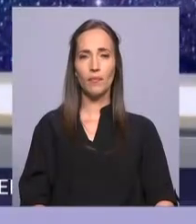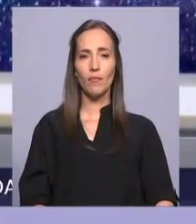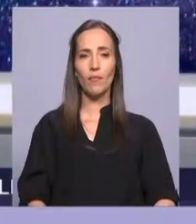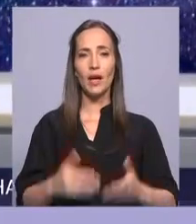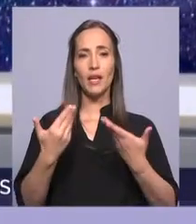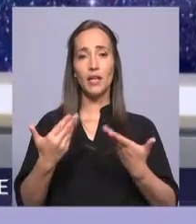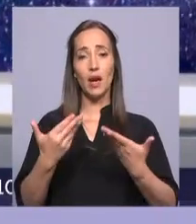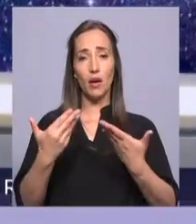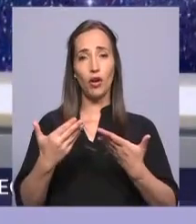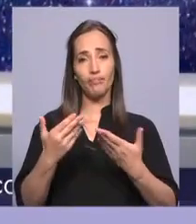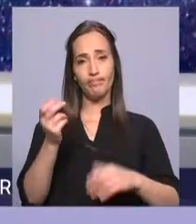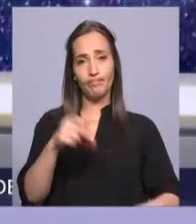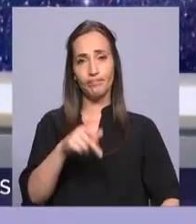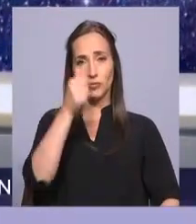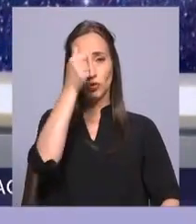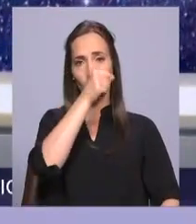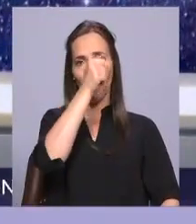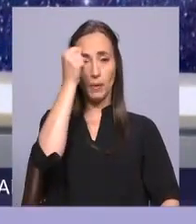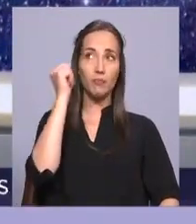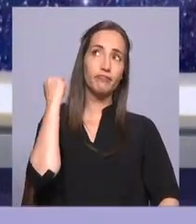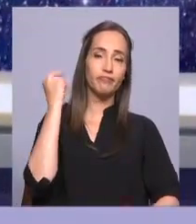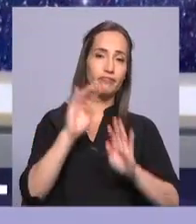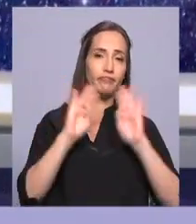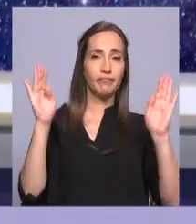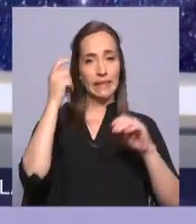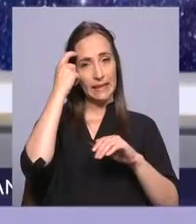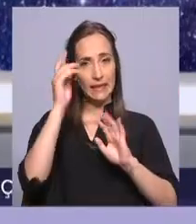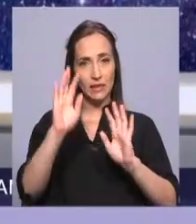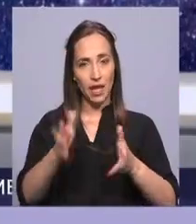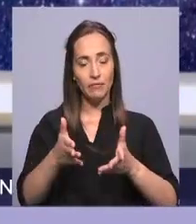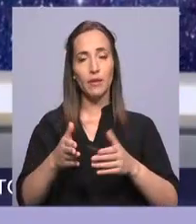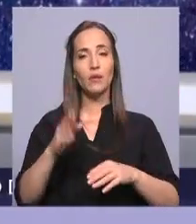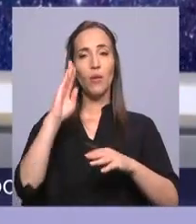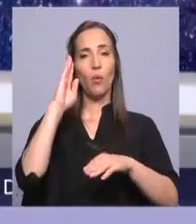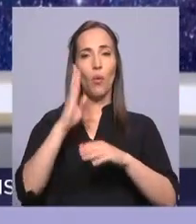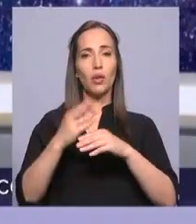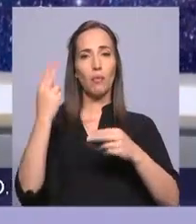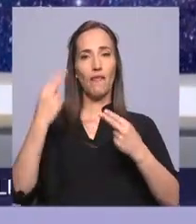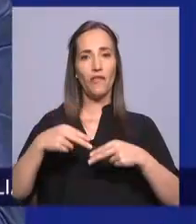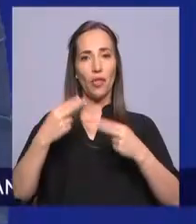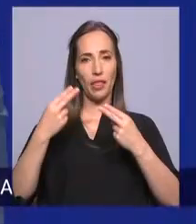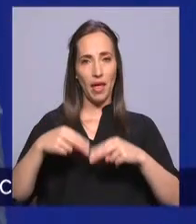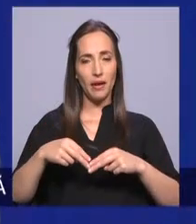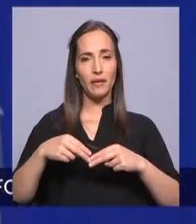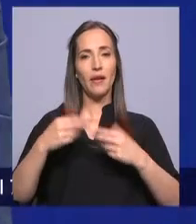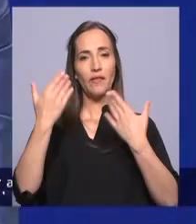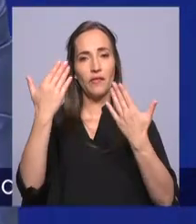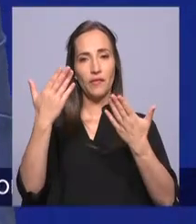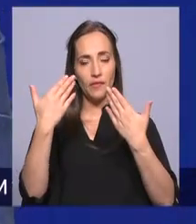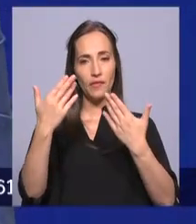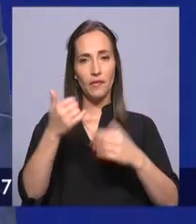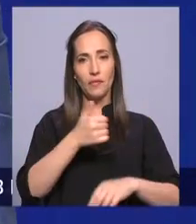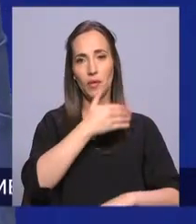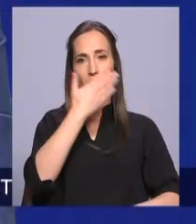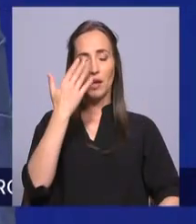E agora, porque é domingo e perante o cenário que está atrás de mim já se imagina, vamos para a última fronteira com o Miguel Gonçalves. Viva, Miguel, bem-vindo. Bom dia. Ora,